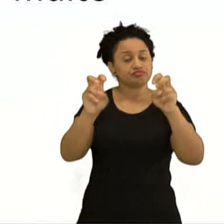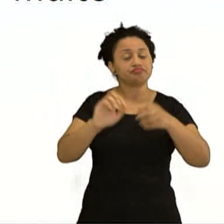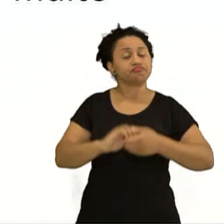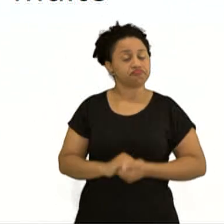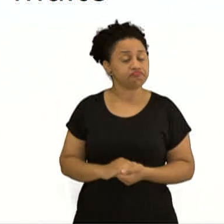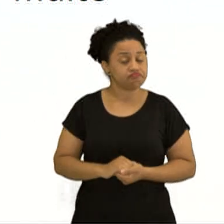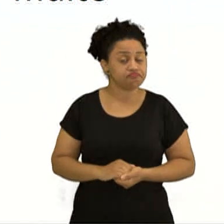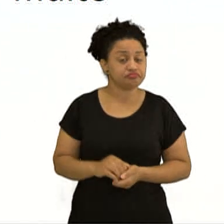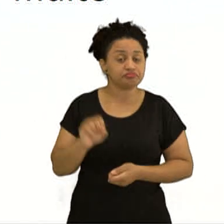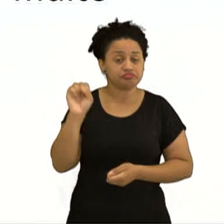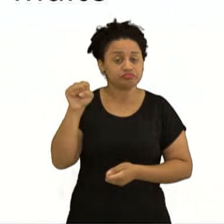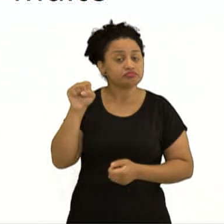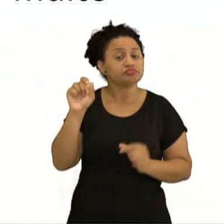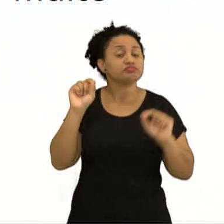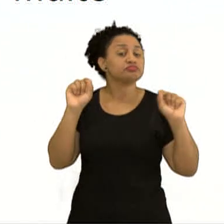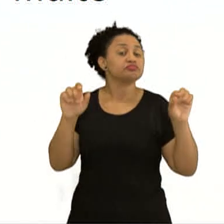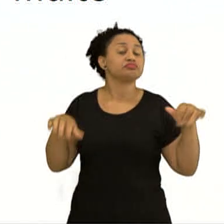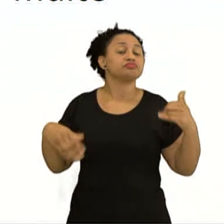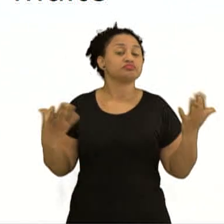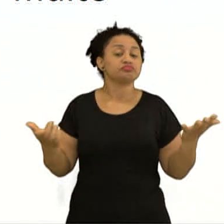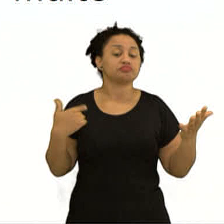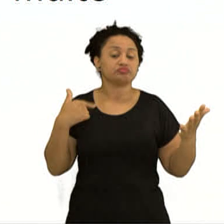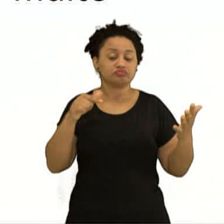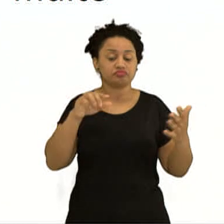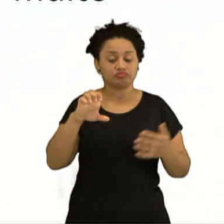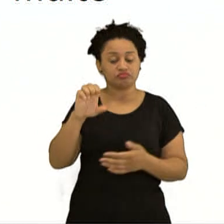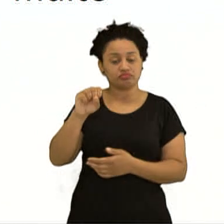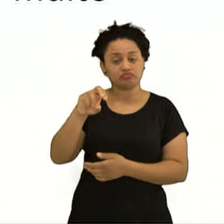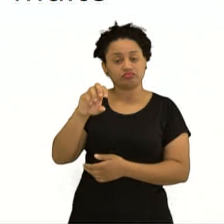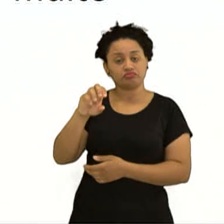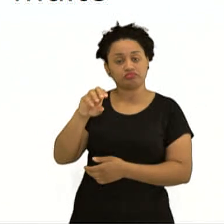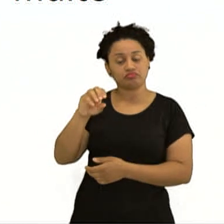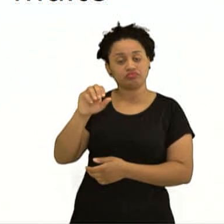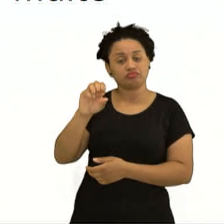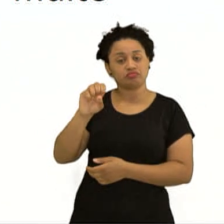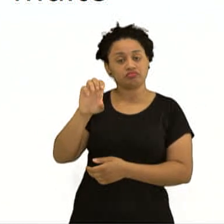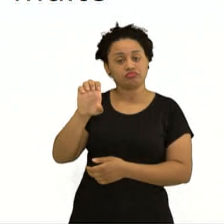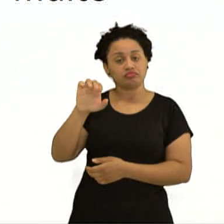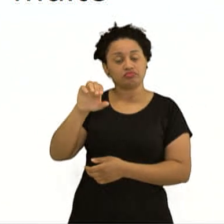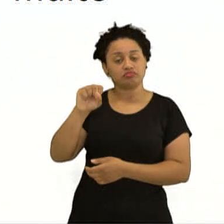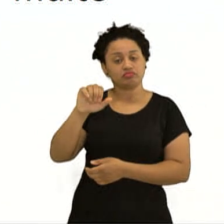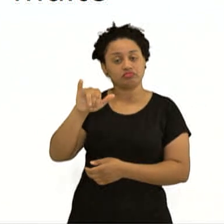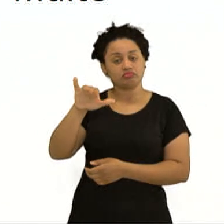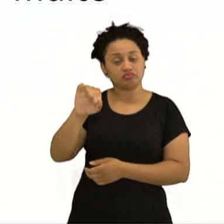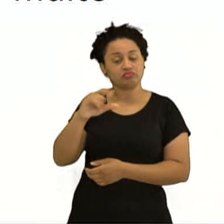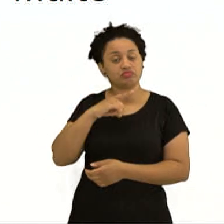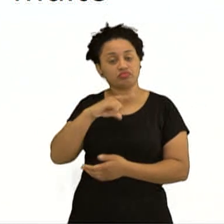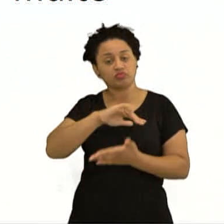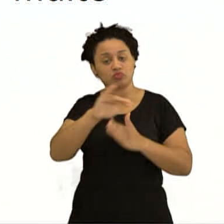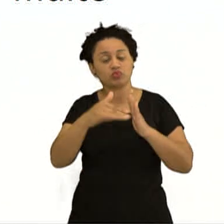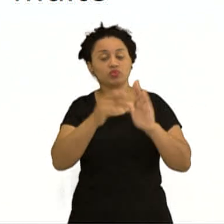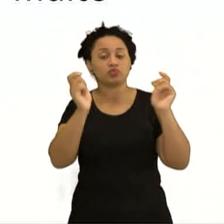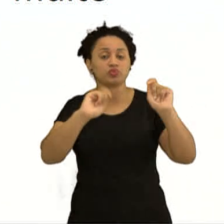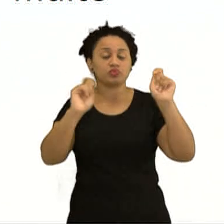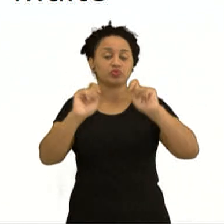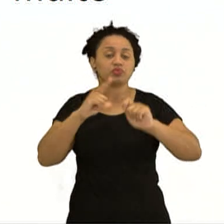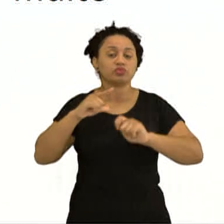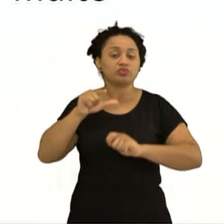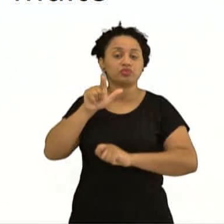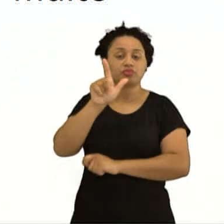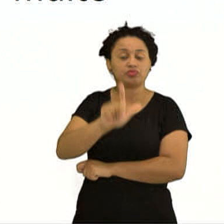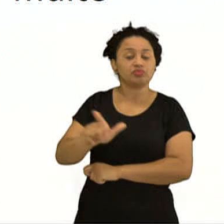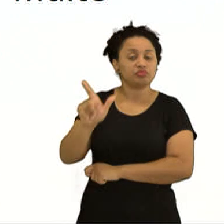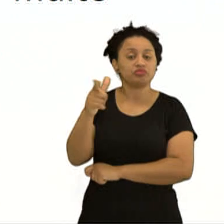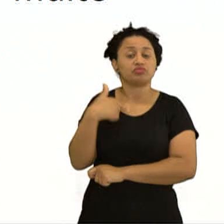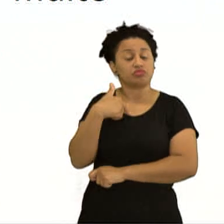Isso mesmo. Então, em um ensaio, existem todas essas possibilidades acerca da obra que